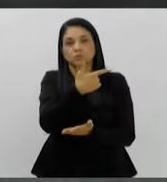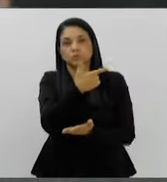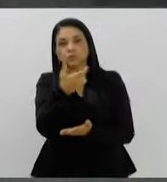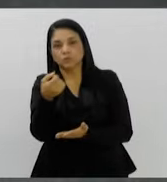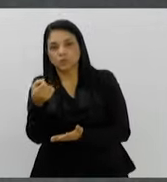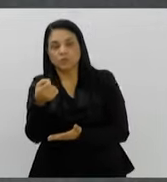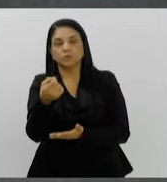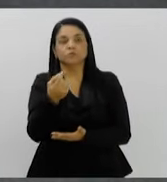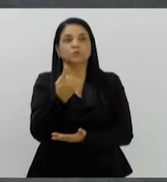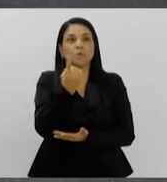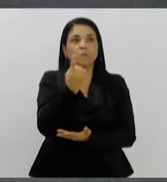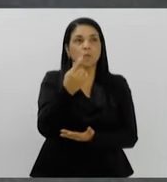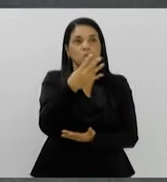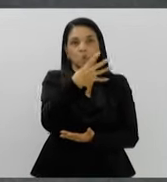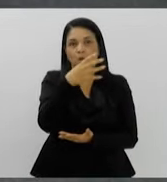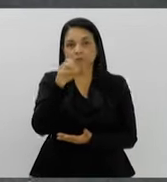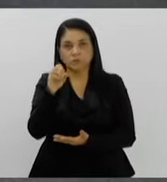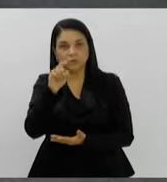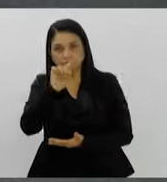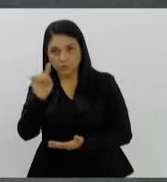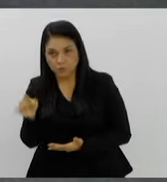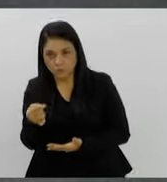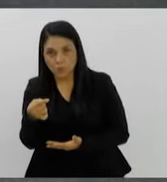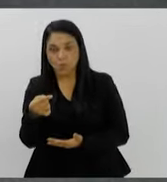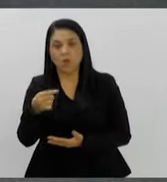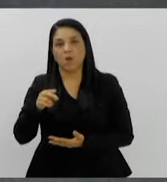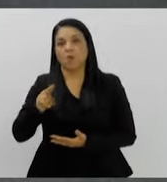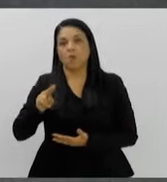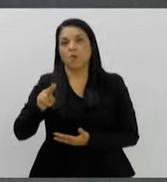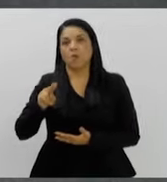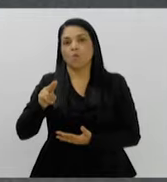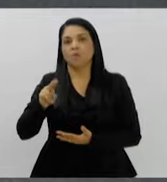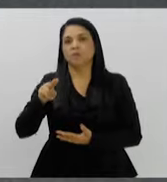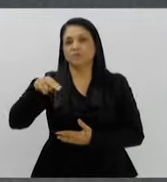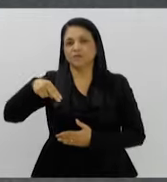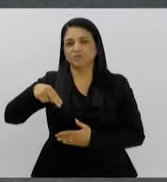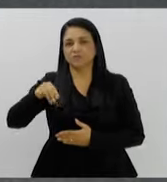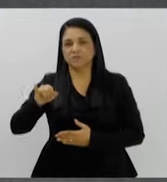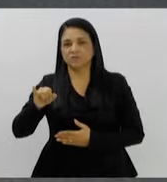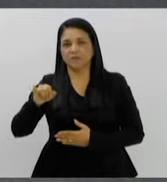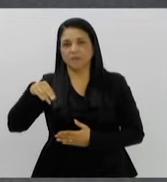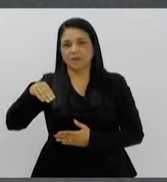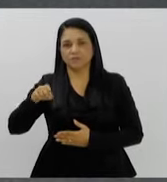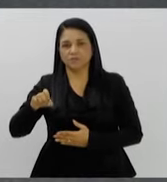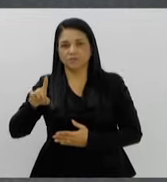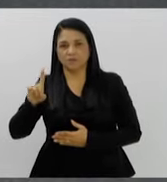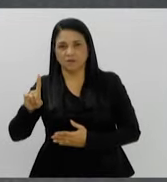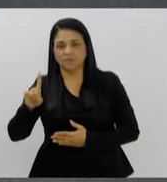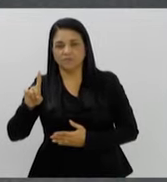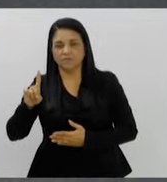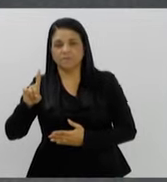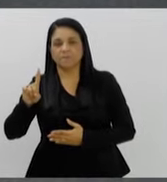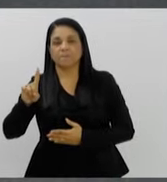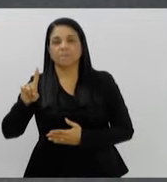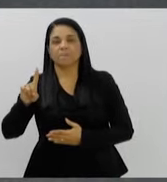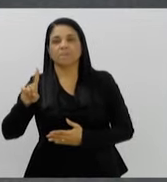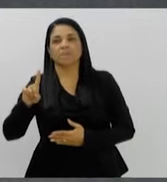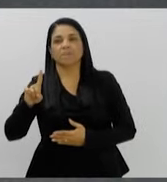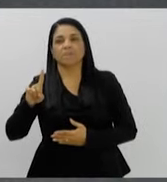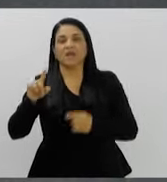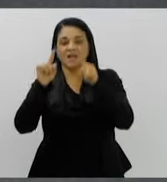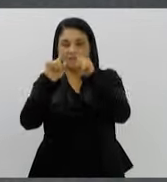e 400.000 a Unimed porque largou de mão famílias com eh filhos com síndrome